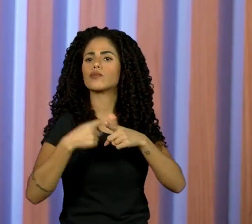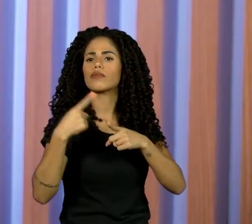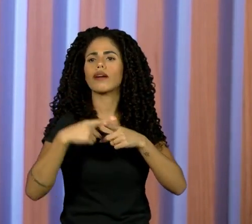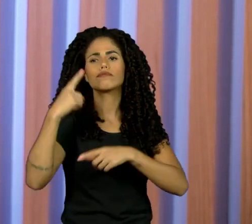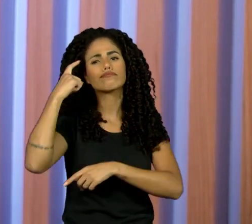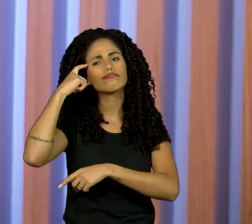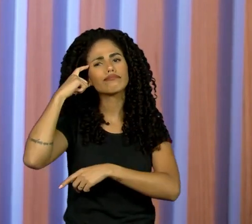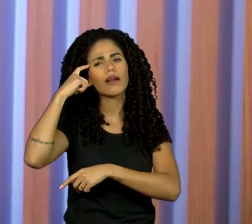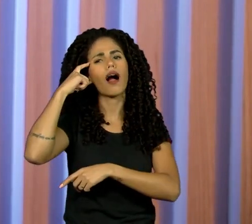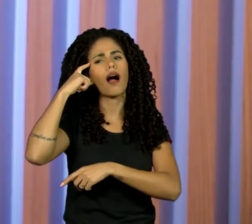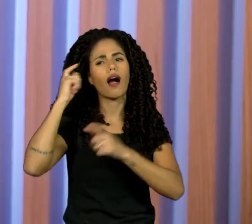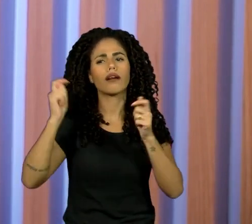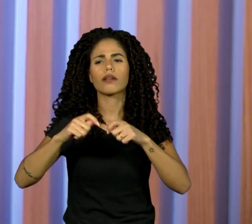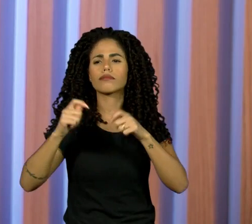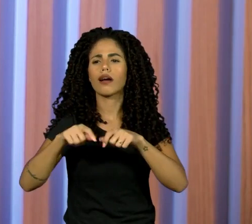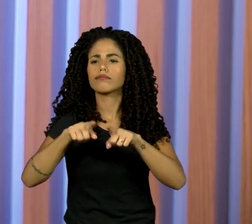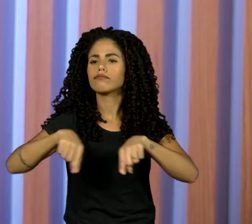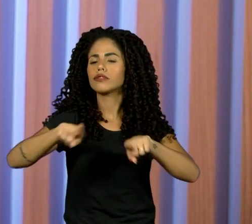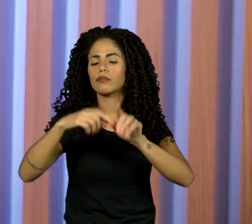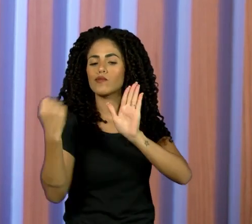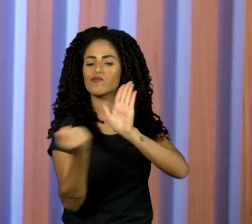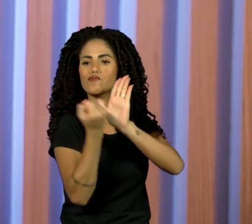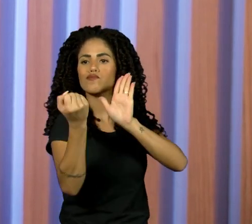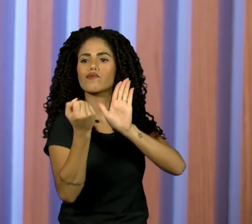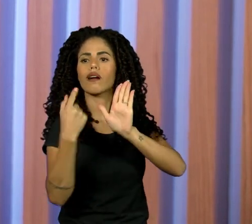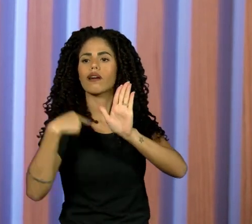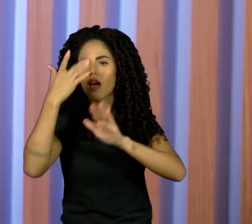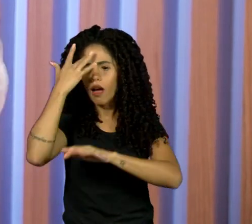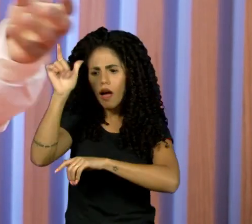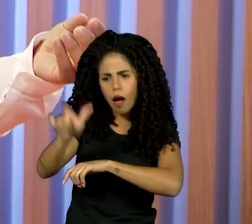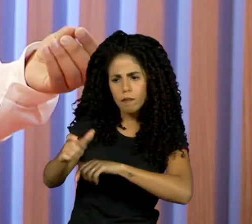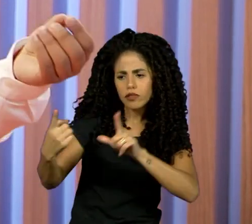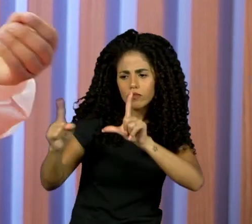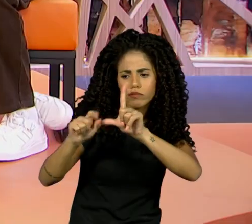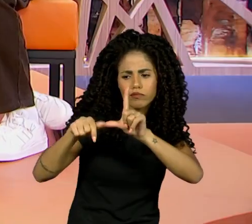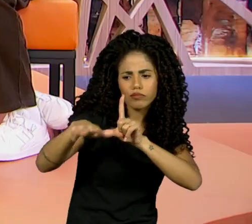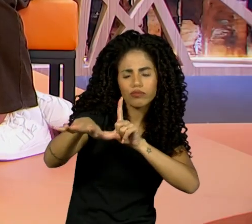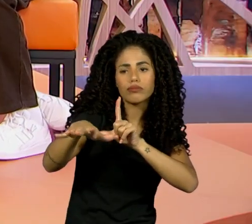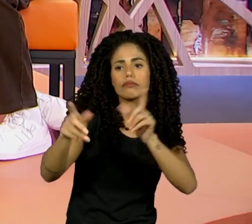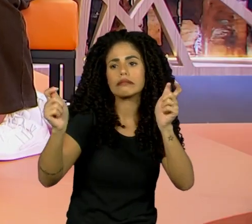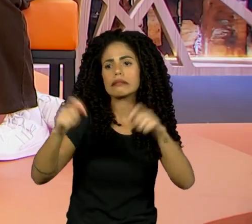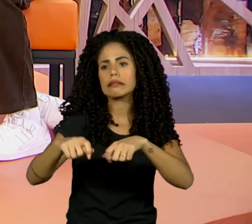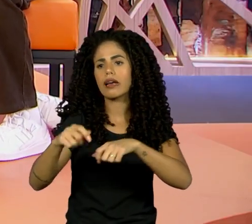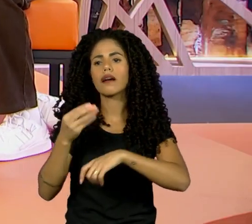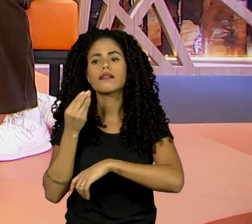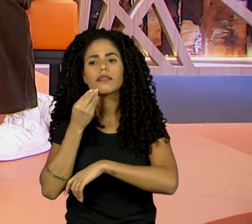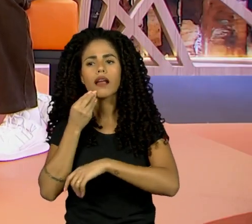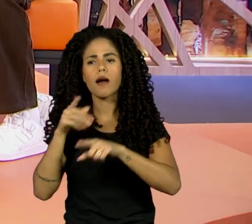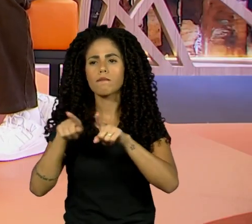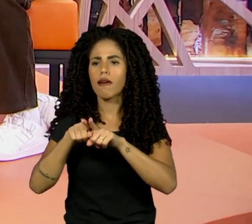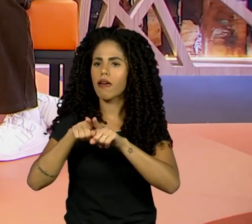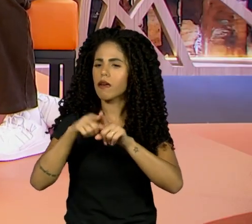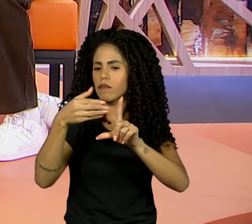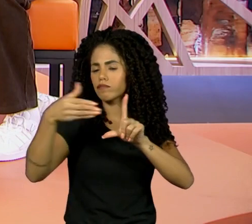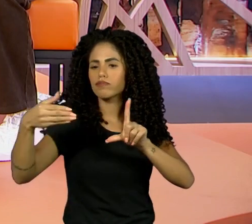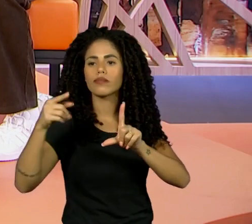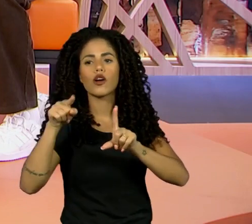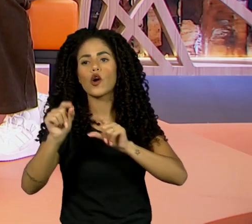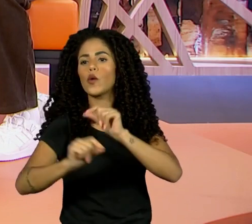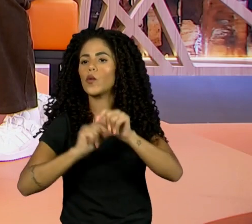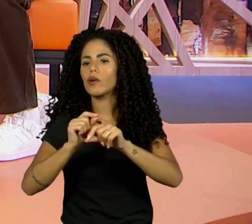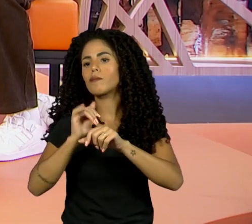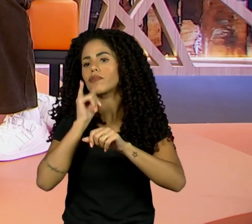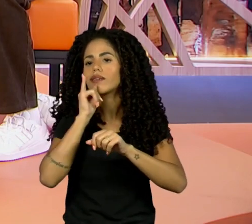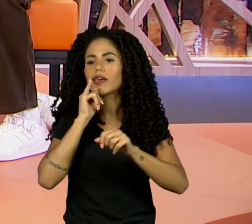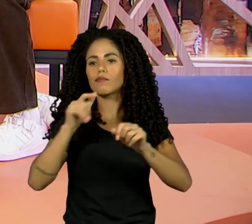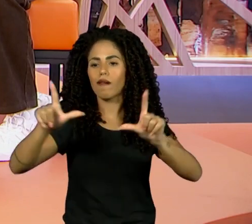em engajamento. As marcas ainda veem muito o influenciador como um portal de mídia, né, como uma plataforma de mídia. Como se ele fosse, por exemplo, um canal